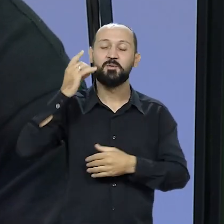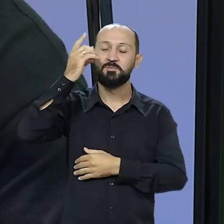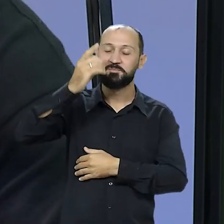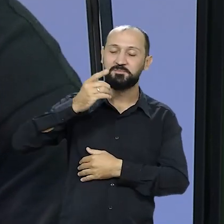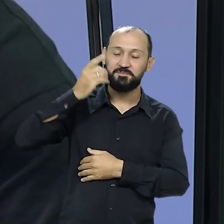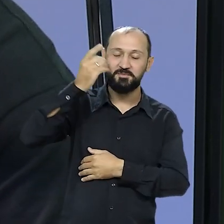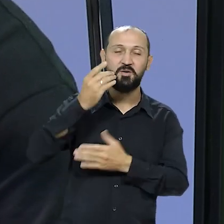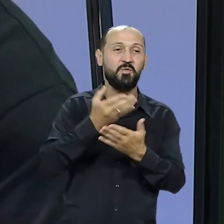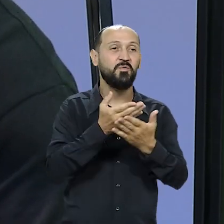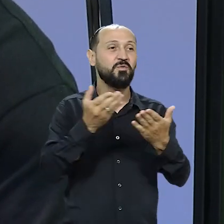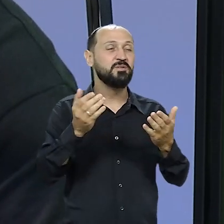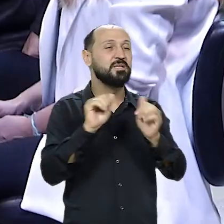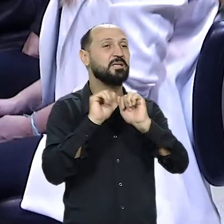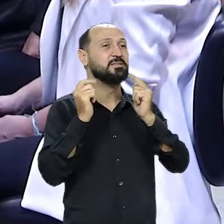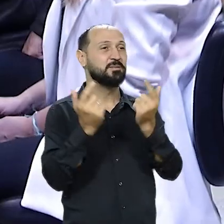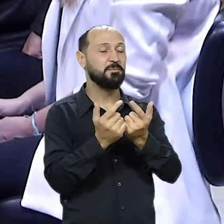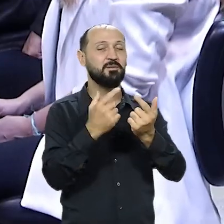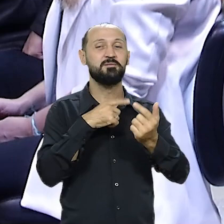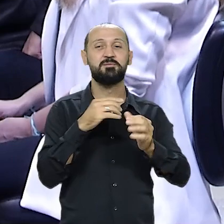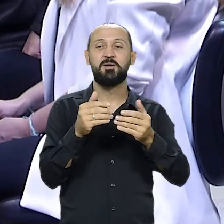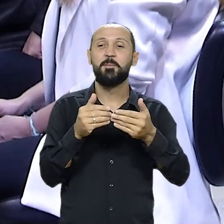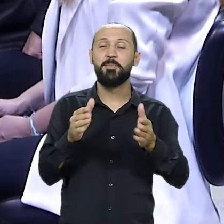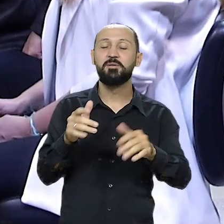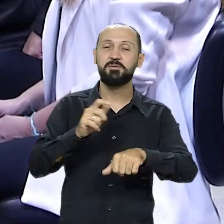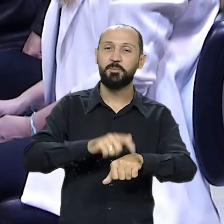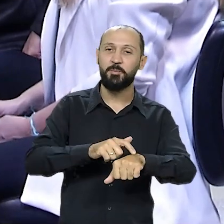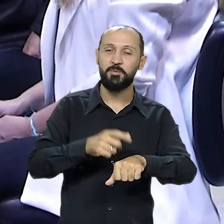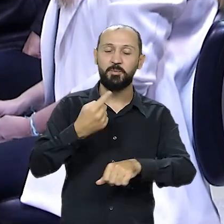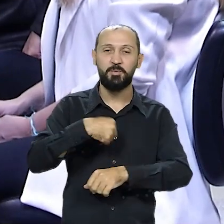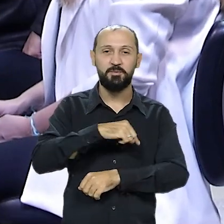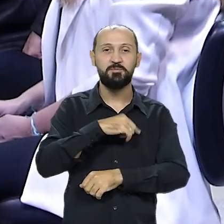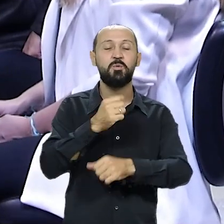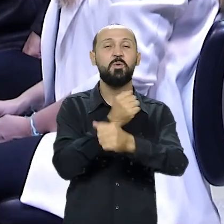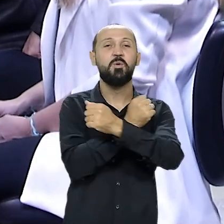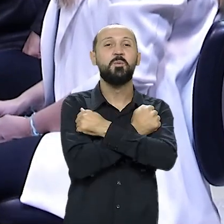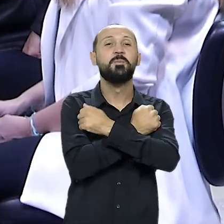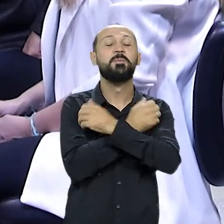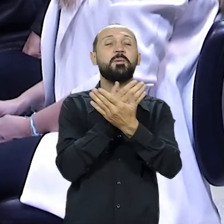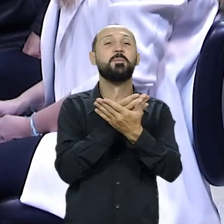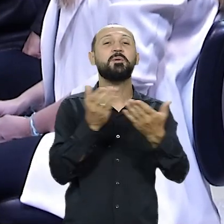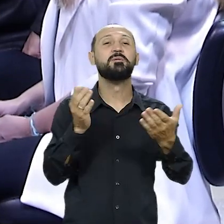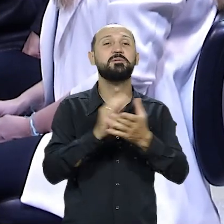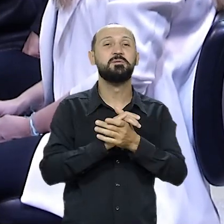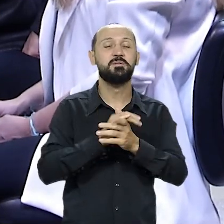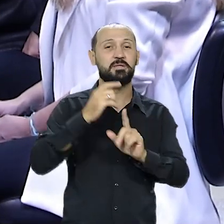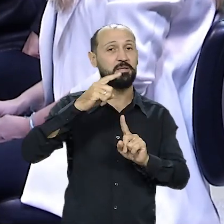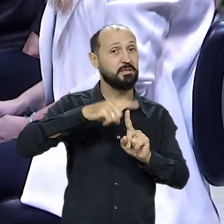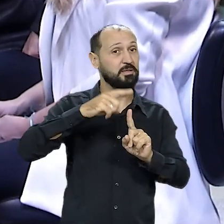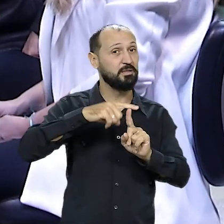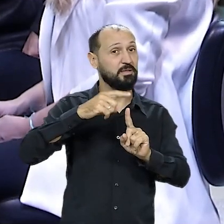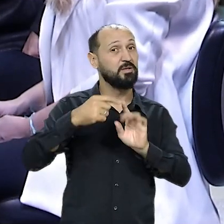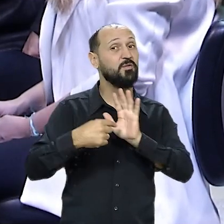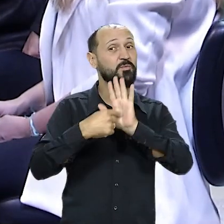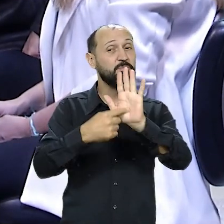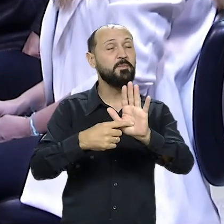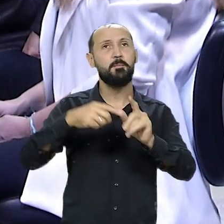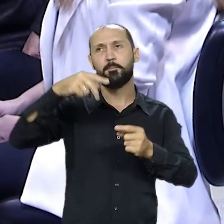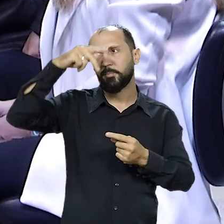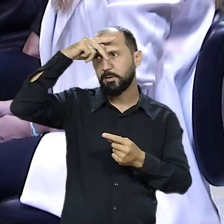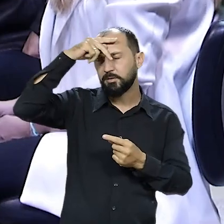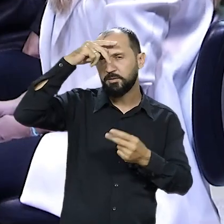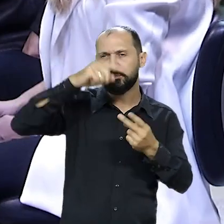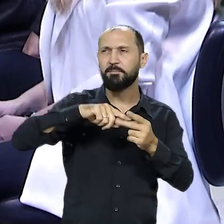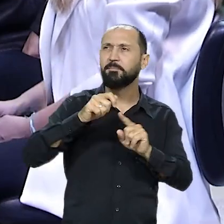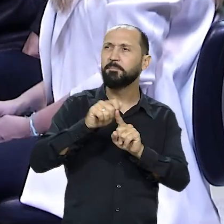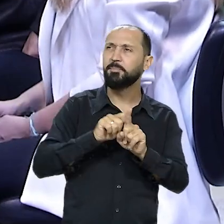a vocês aqui, a Assembleia, que está abrindo esse canal para a gente, e mandar um abraço para todo mundo. E teremos feira lá em Paranaíba, mês